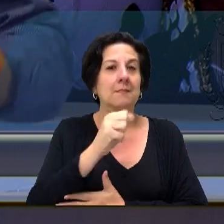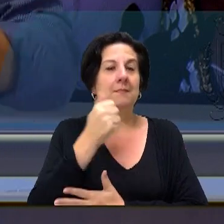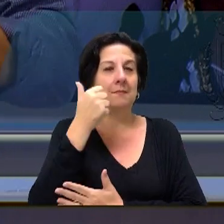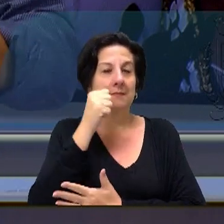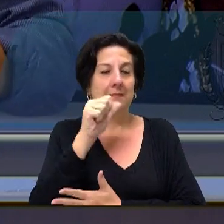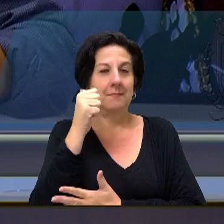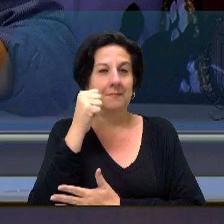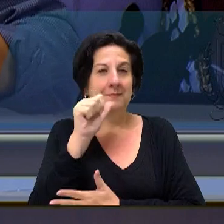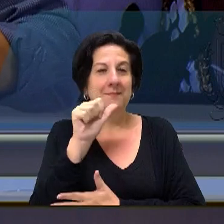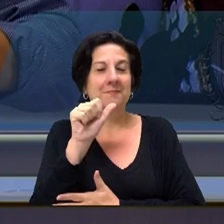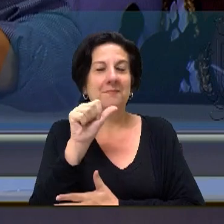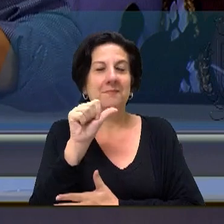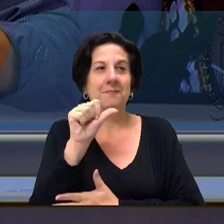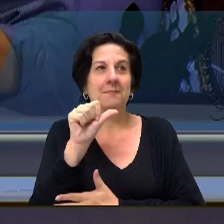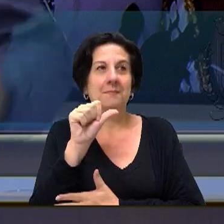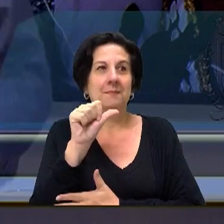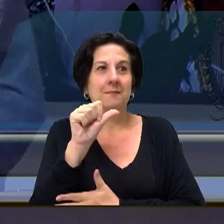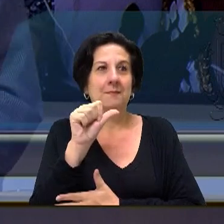é